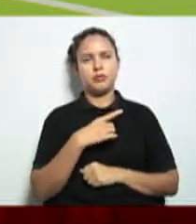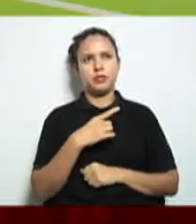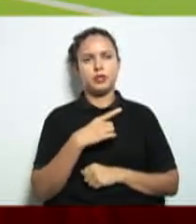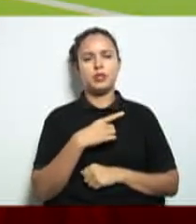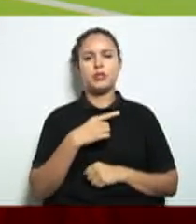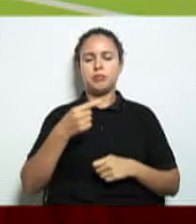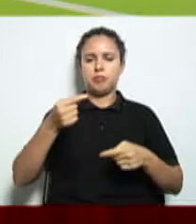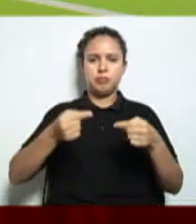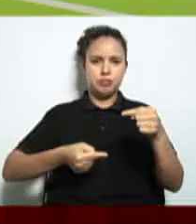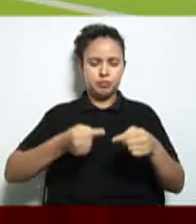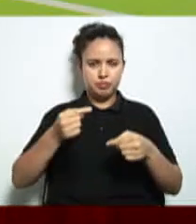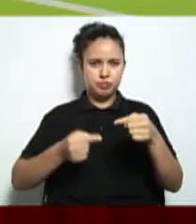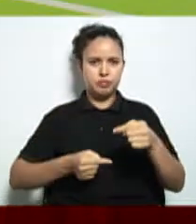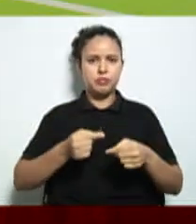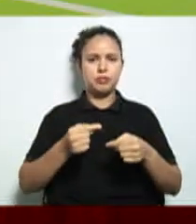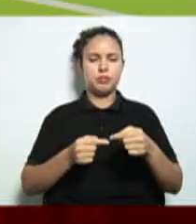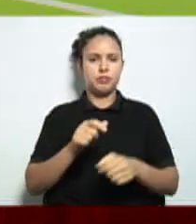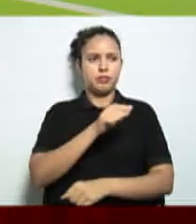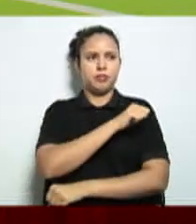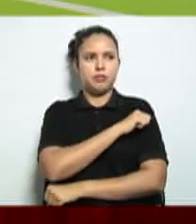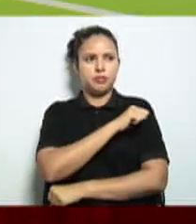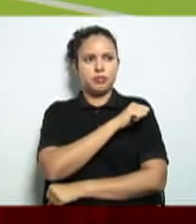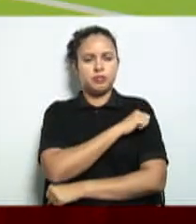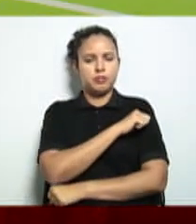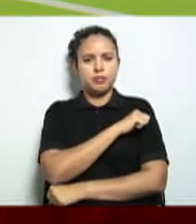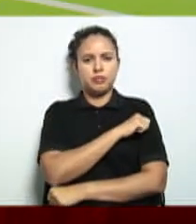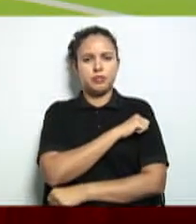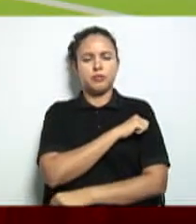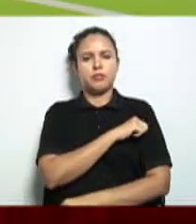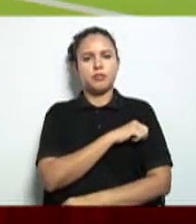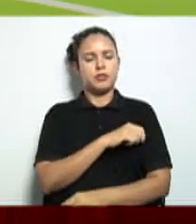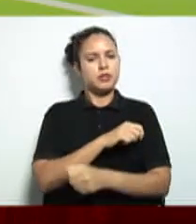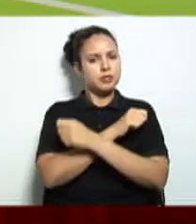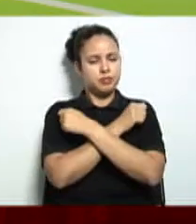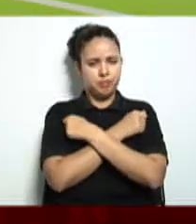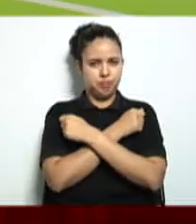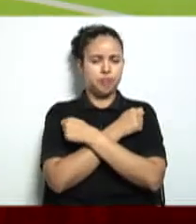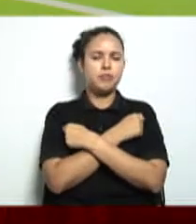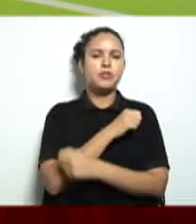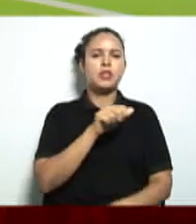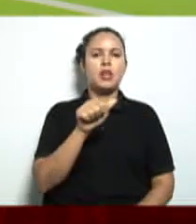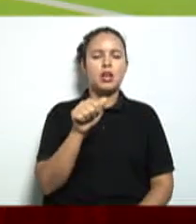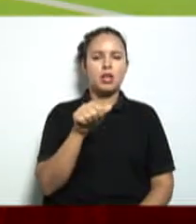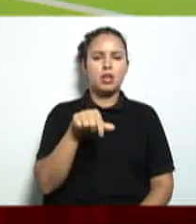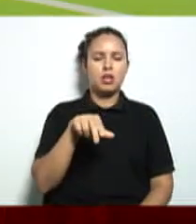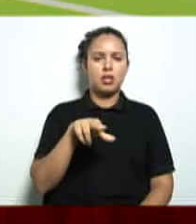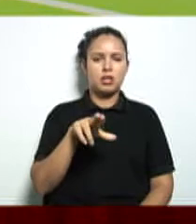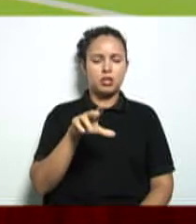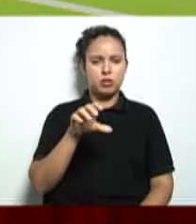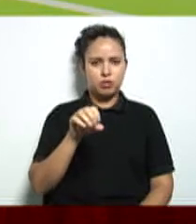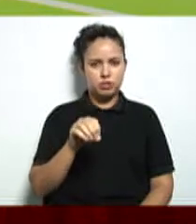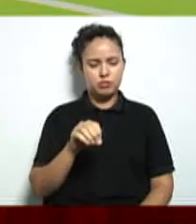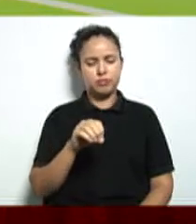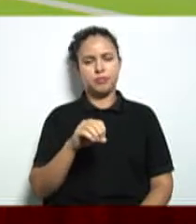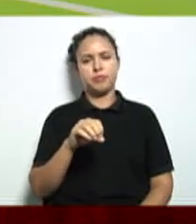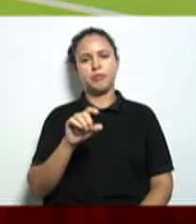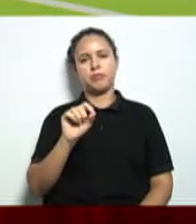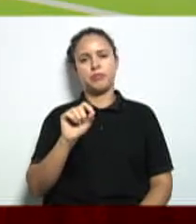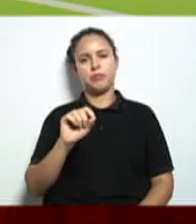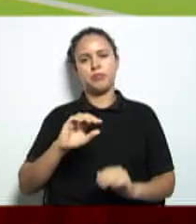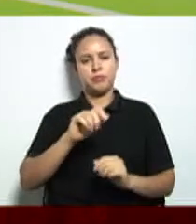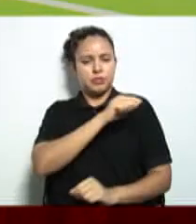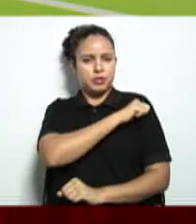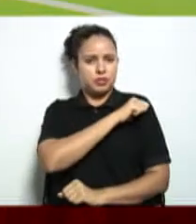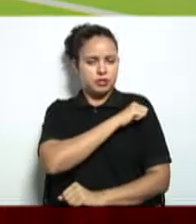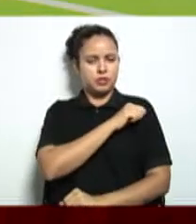em discussão. Mandar também um alô aí para os alunos da escola Ruth Rocha. E lá